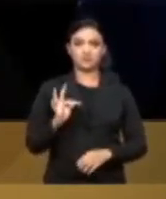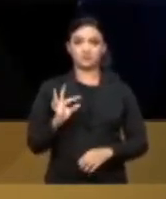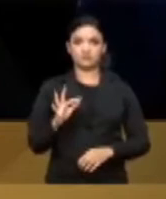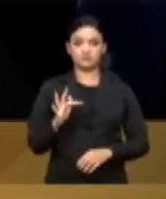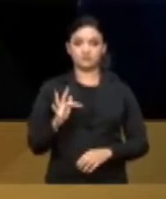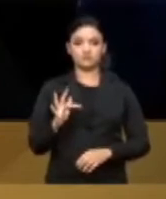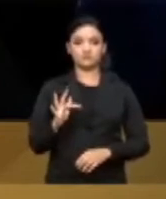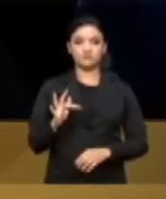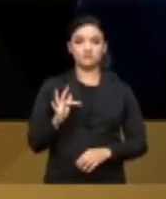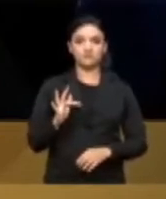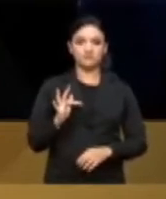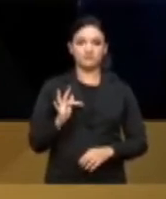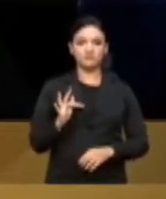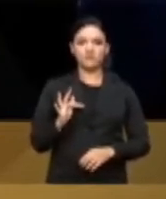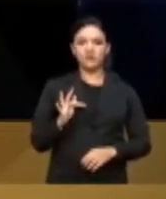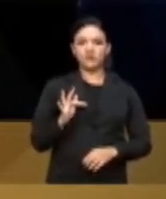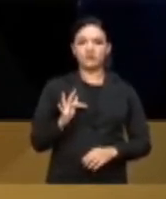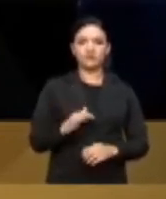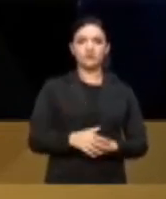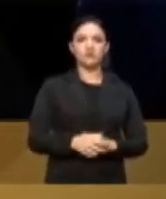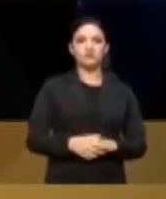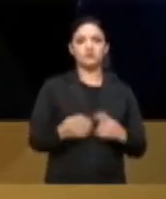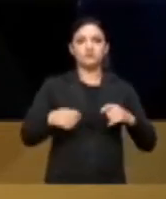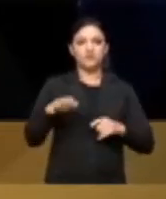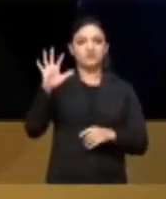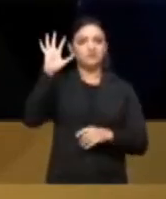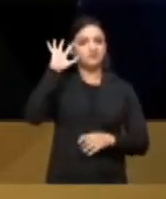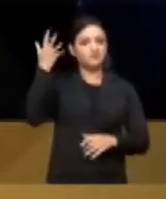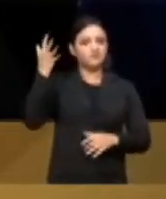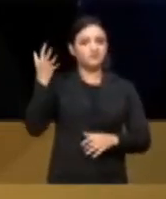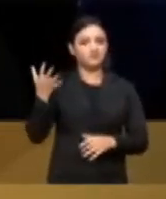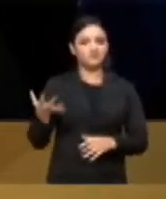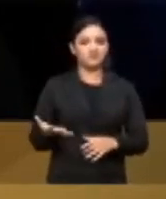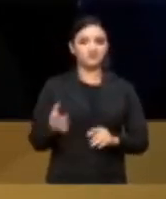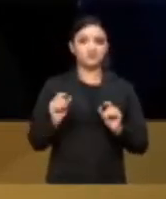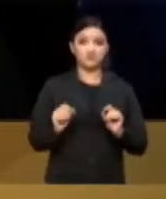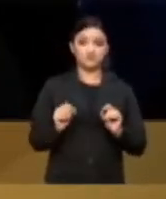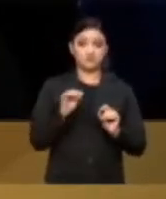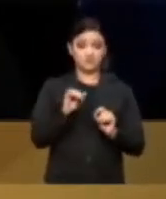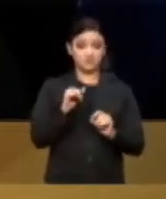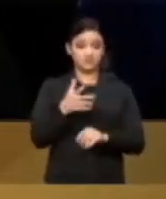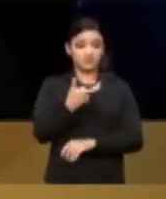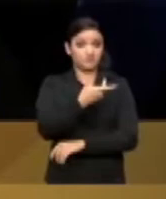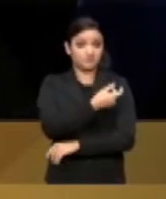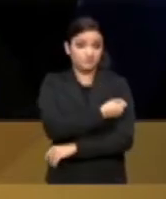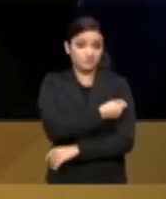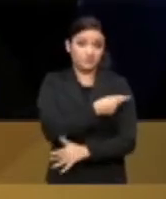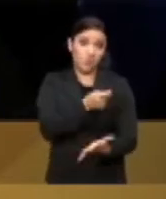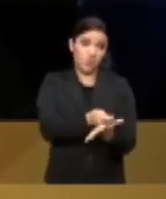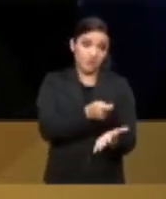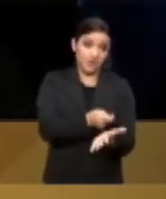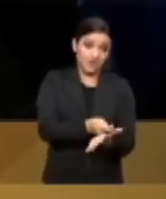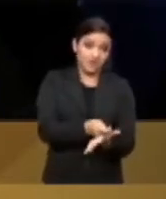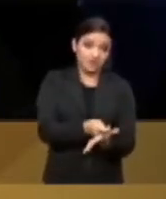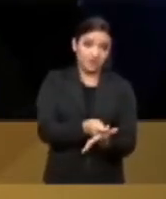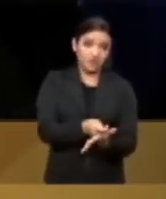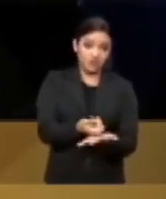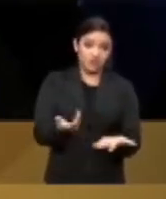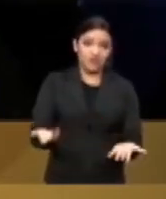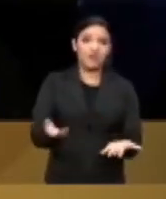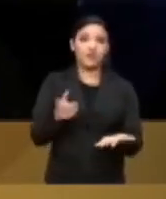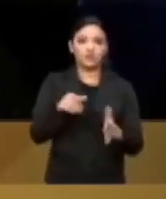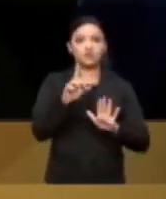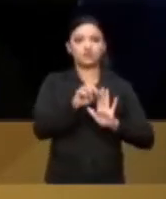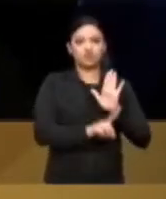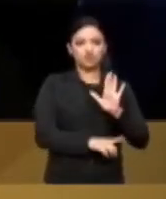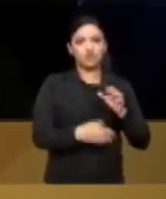Federal há de apreciar e decidir, primeiro, data vênia, se a vacinação obrigatória viola os direitos fundamentais à vida, à saúde